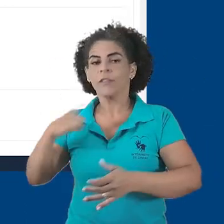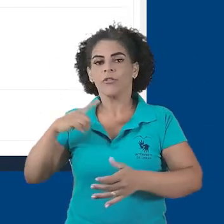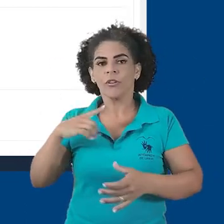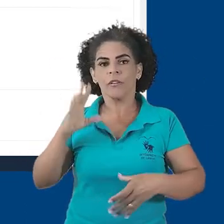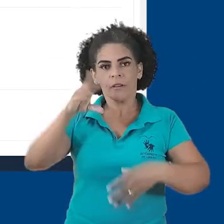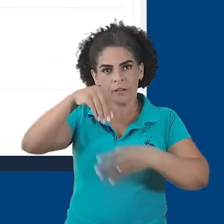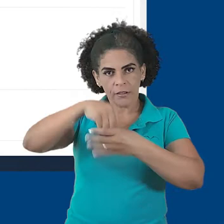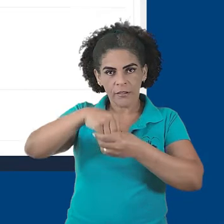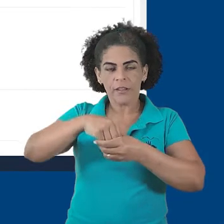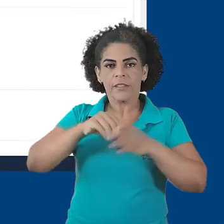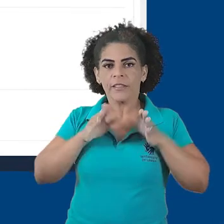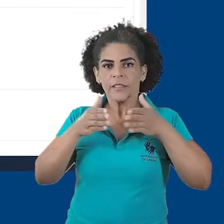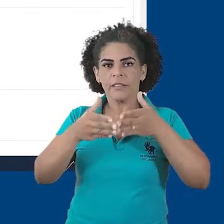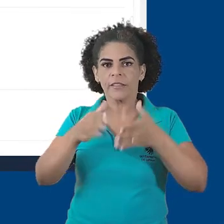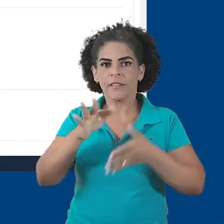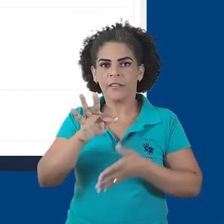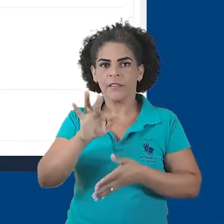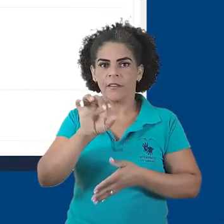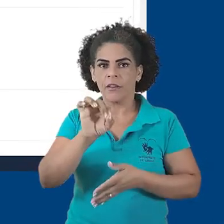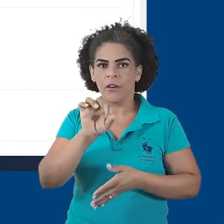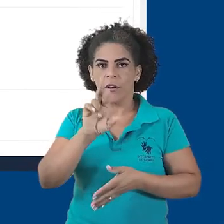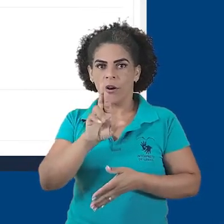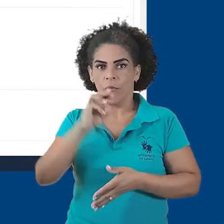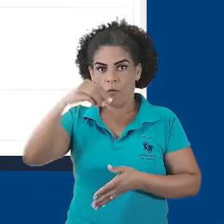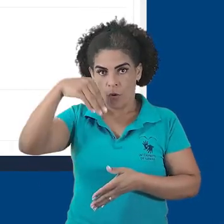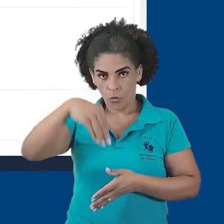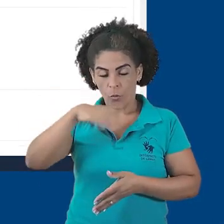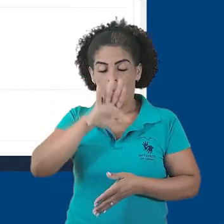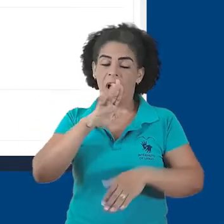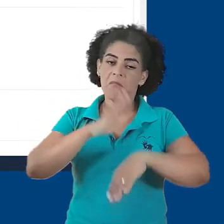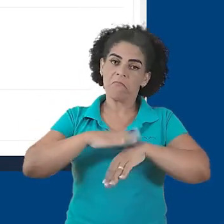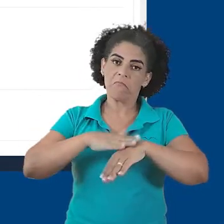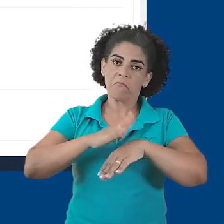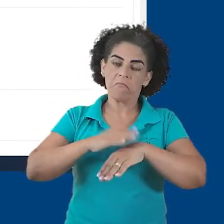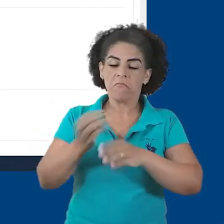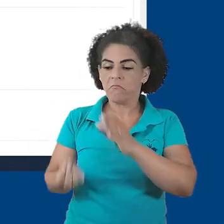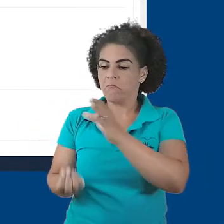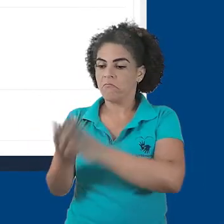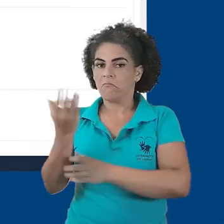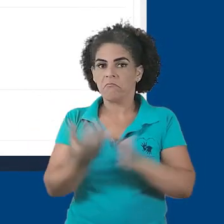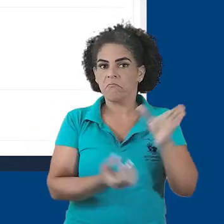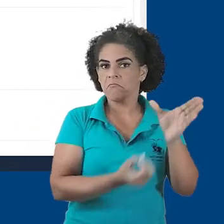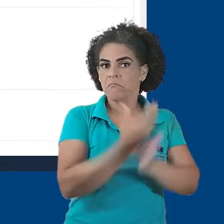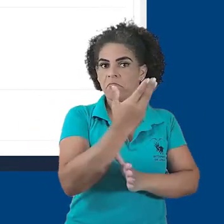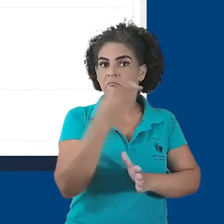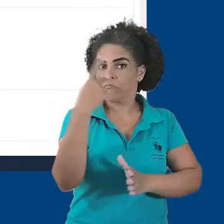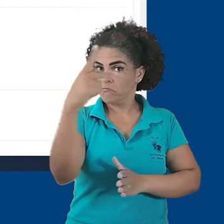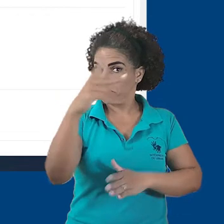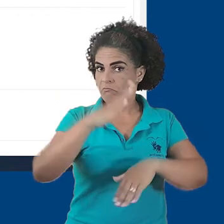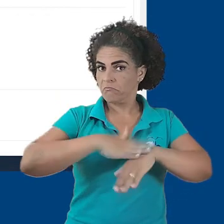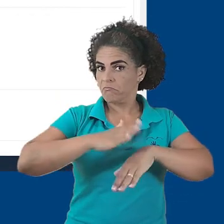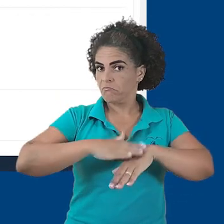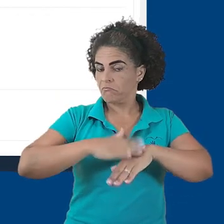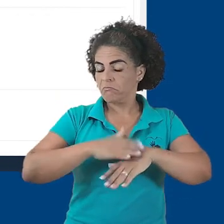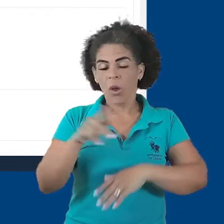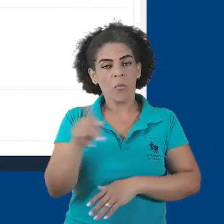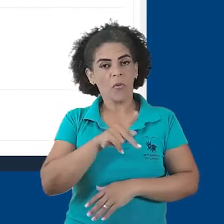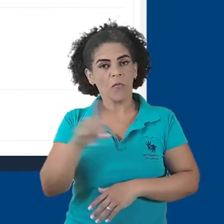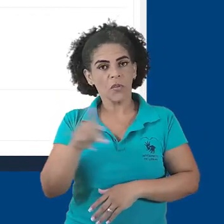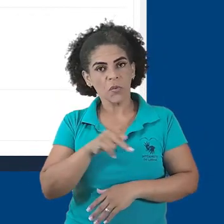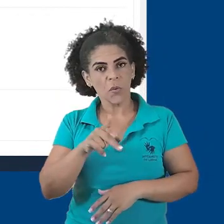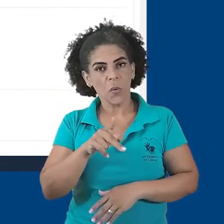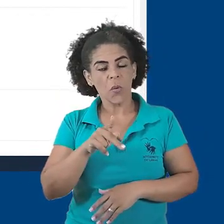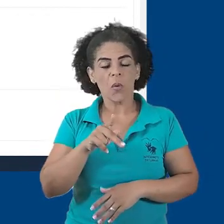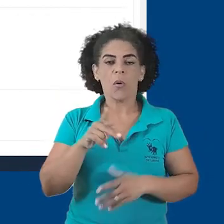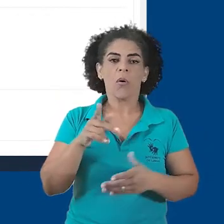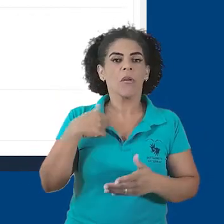estão configurados neste fórum. Mas na hora da criação dos seus próprios fóruns, os